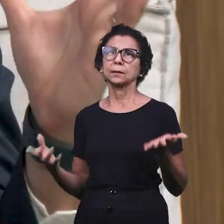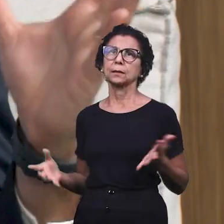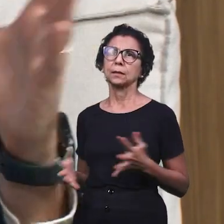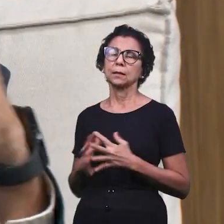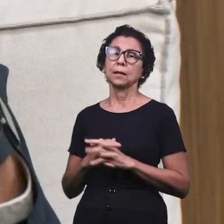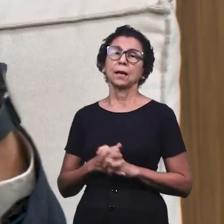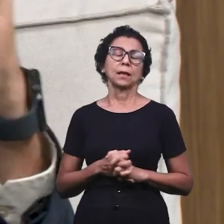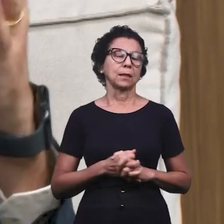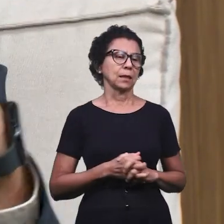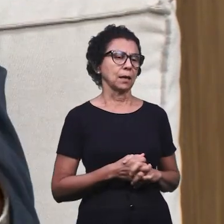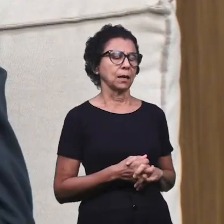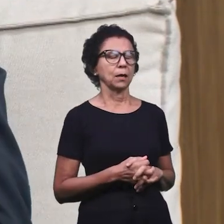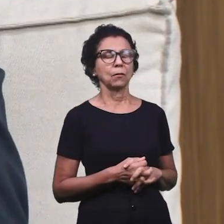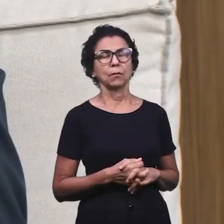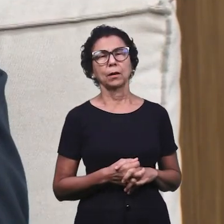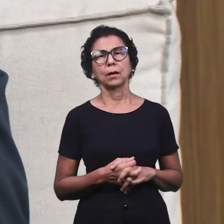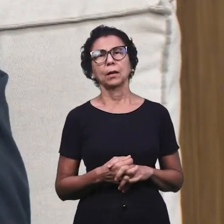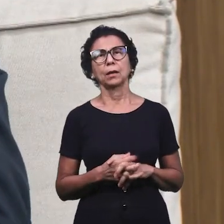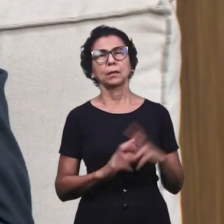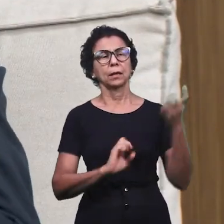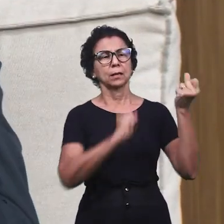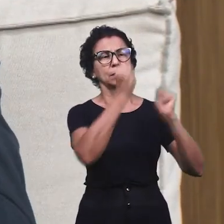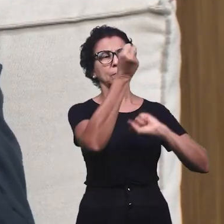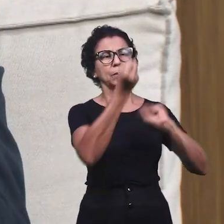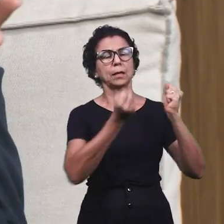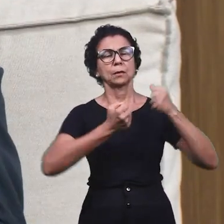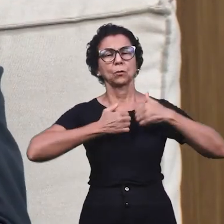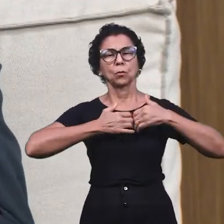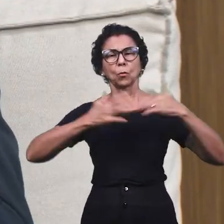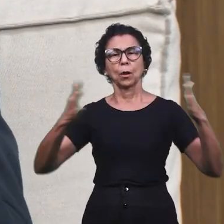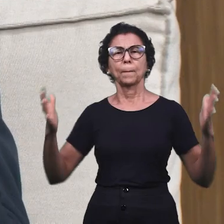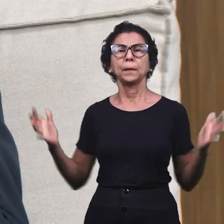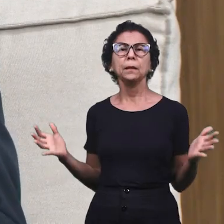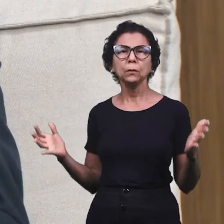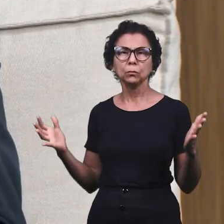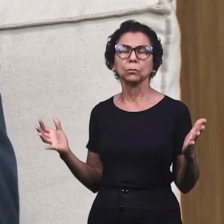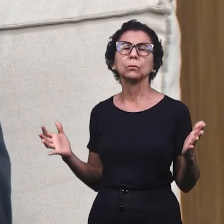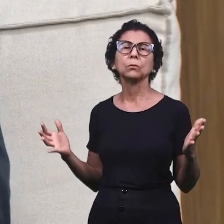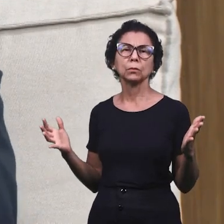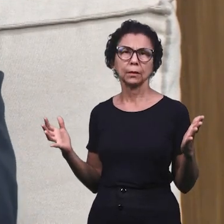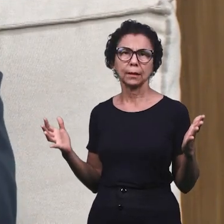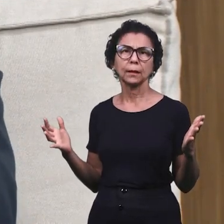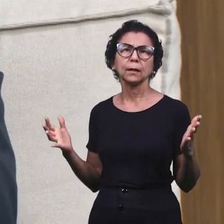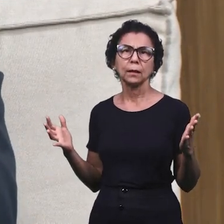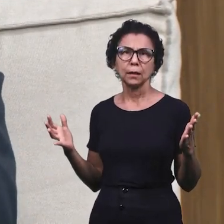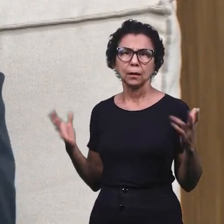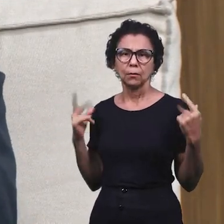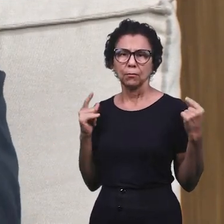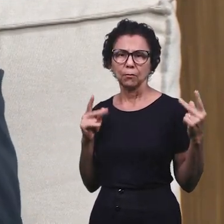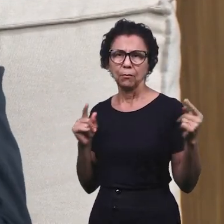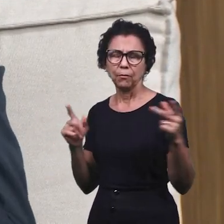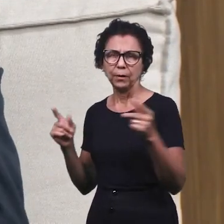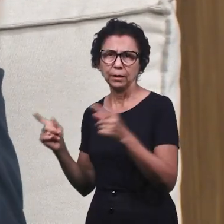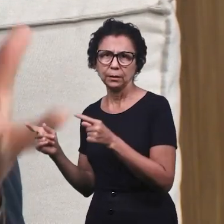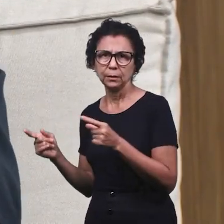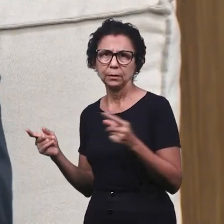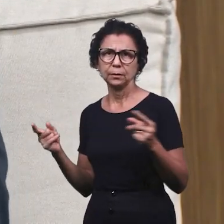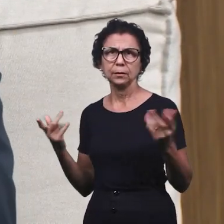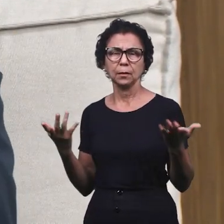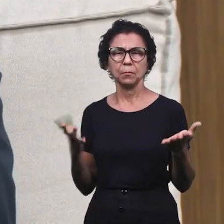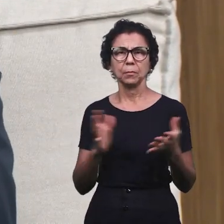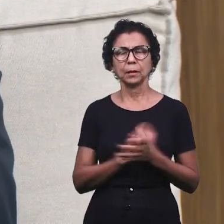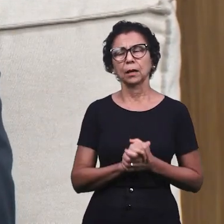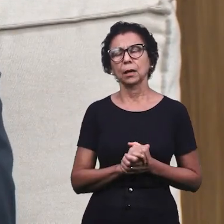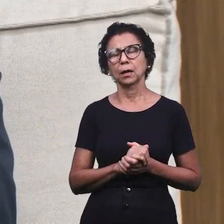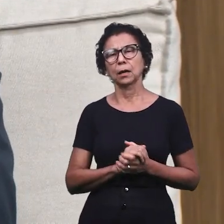abrindo as fronteiras, os portos para alguém ou uma empresa, né, trazer, entre aspas,